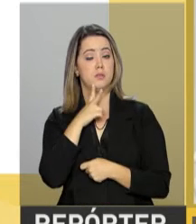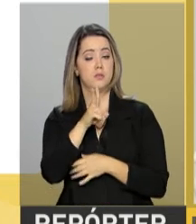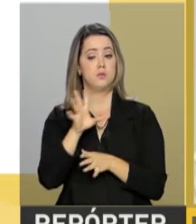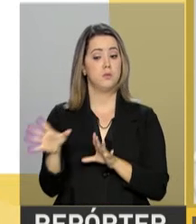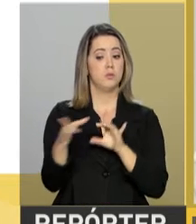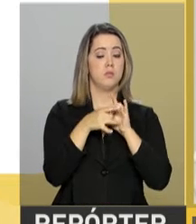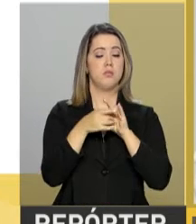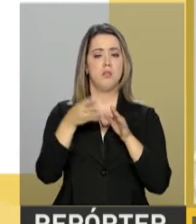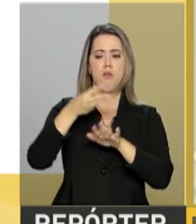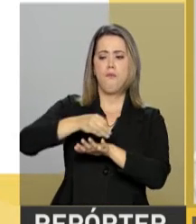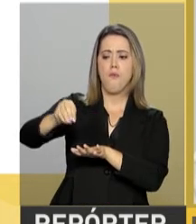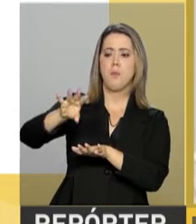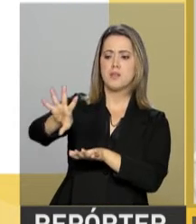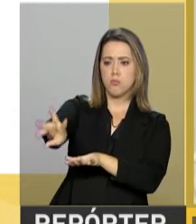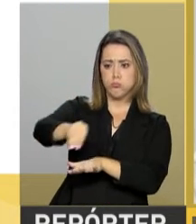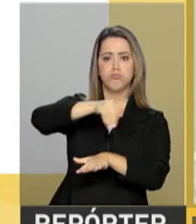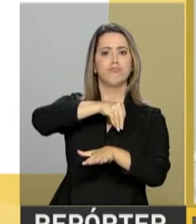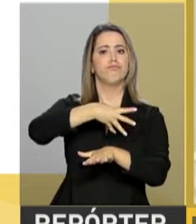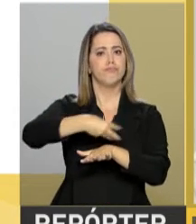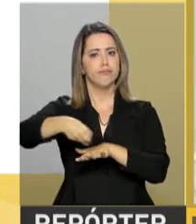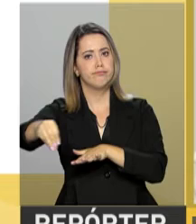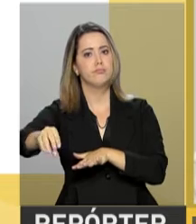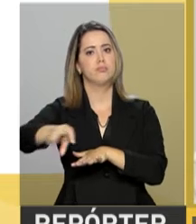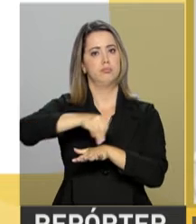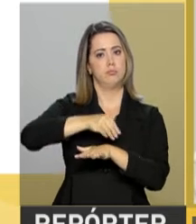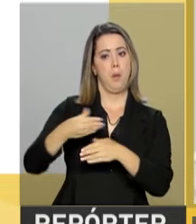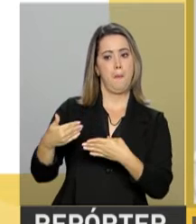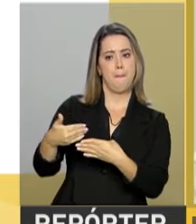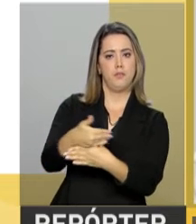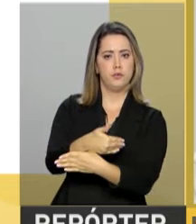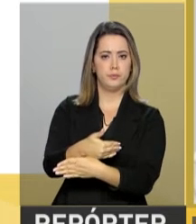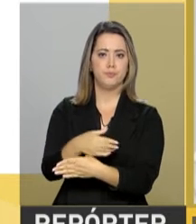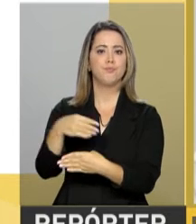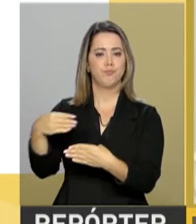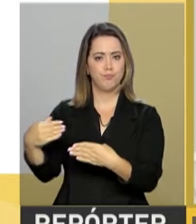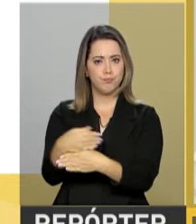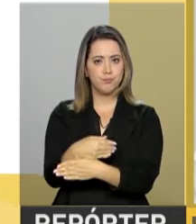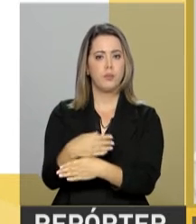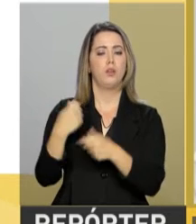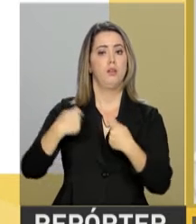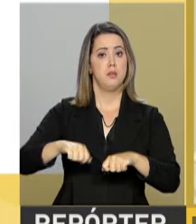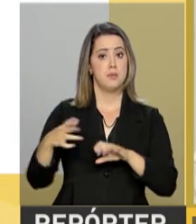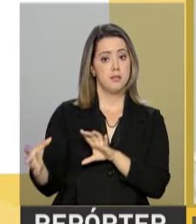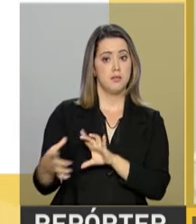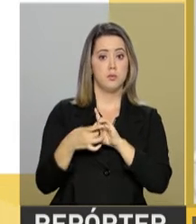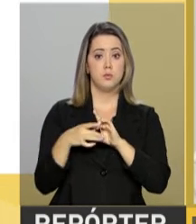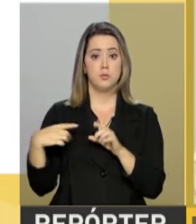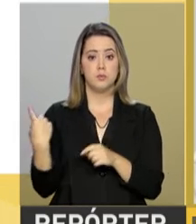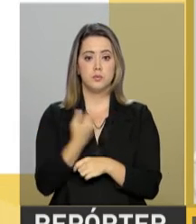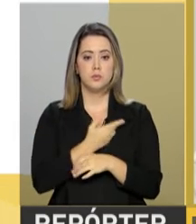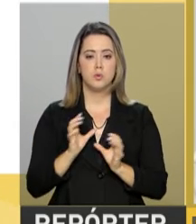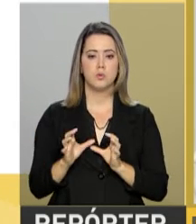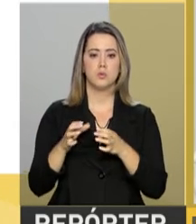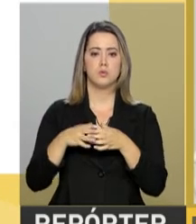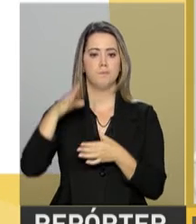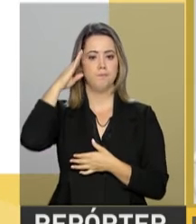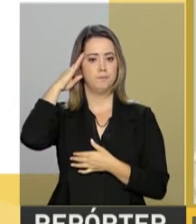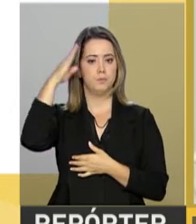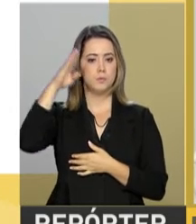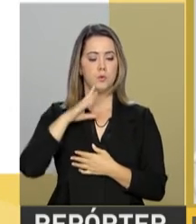compartilhamento de informação na ponta das fronteiras vamos integrar através da linha direta nossas forças armadas